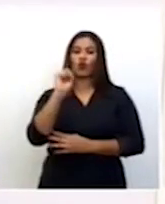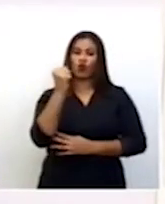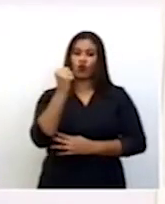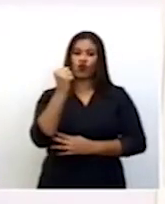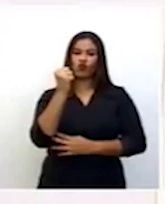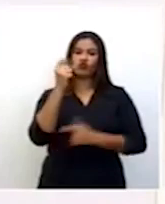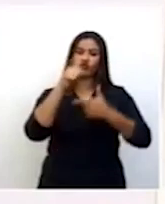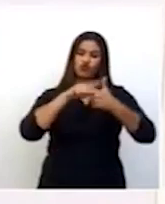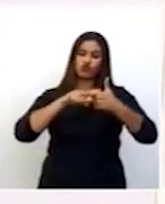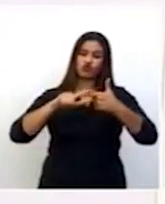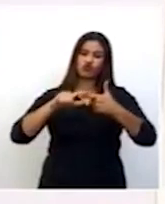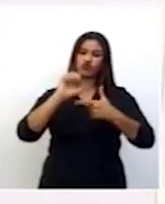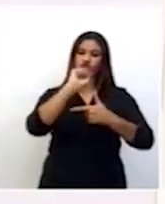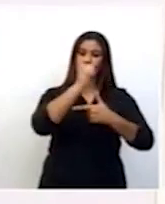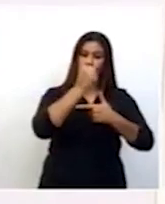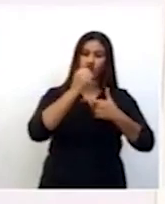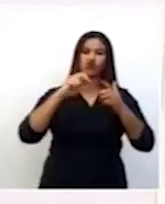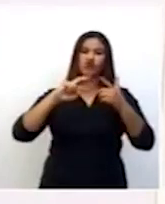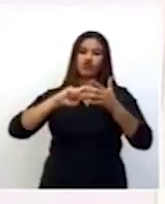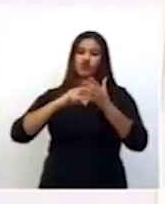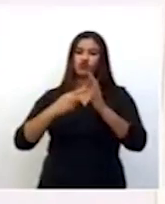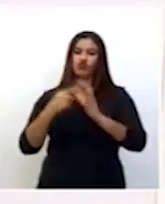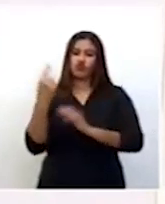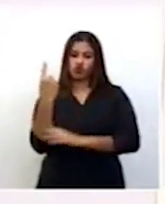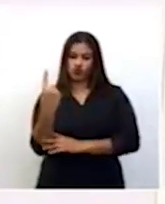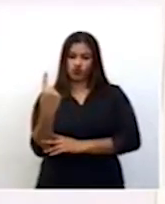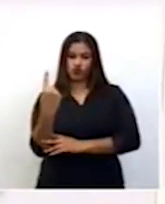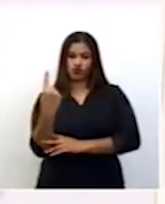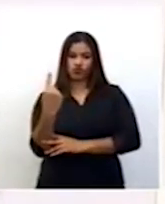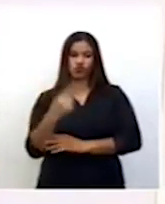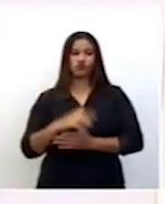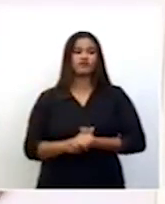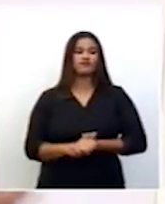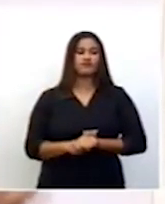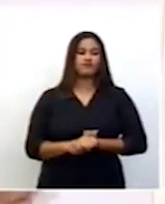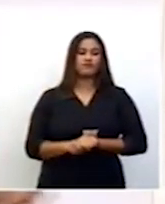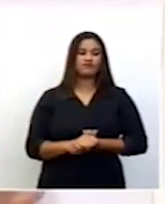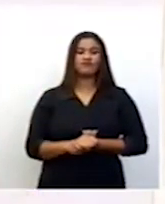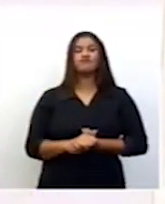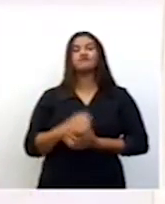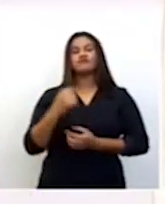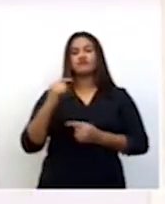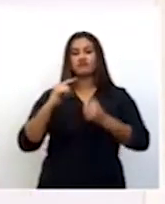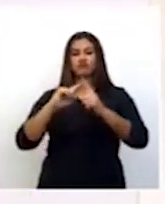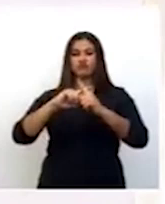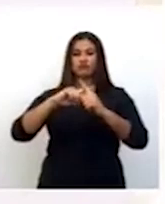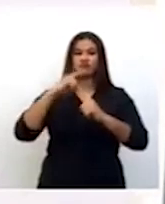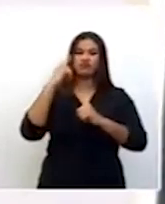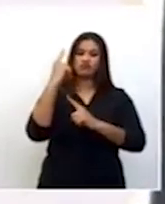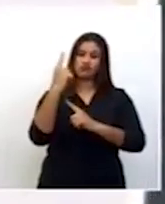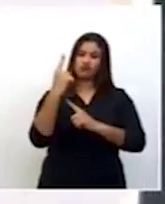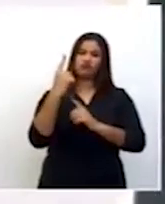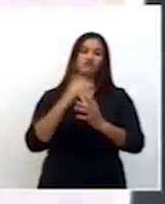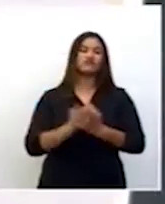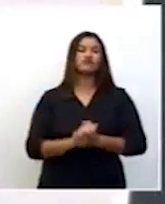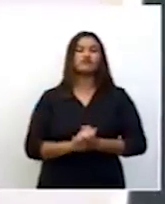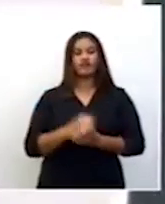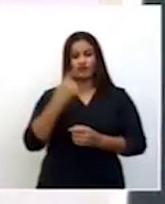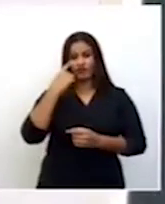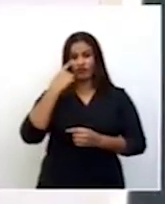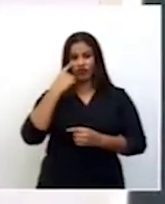1. Então, divide aqui pelo de baixo. Multiplica pelo de cima, que dá o próprio 1. Só somar as partes de